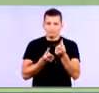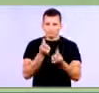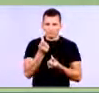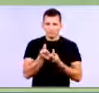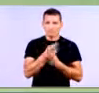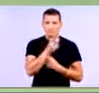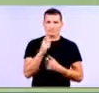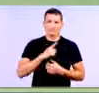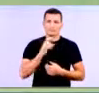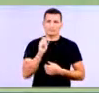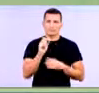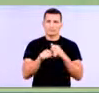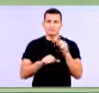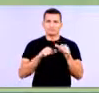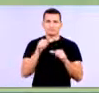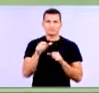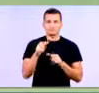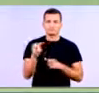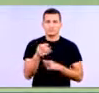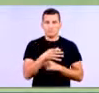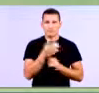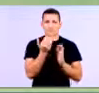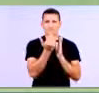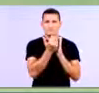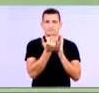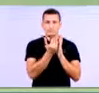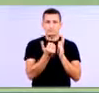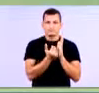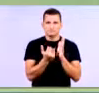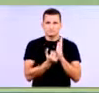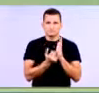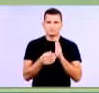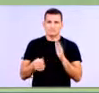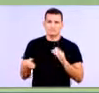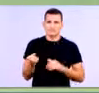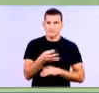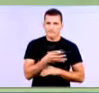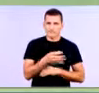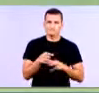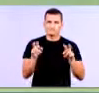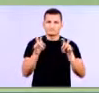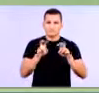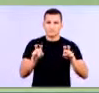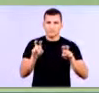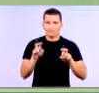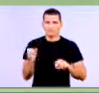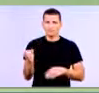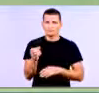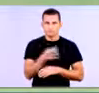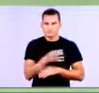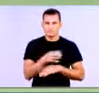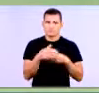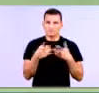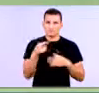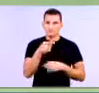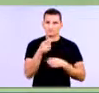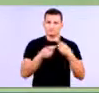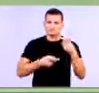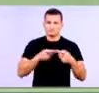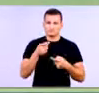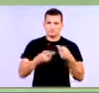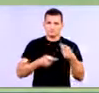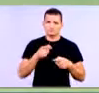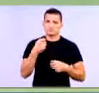quê? Atualizações novas, programas novos, máquinas, equipamentos novos. Então, aquela política, ela